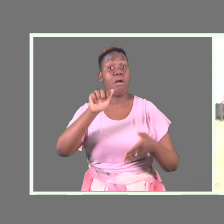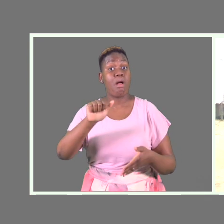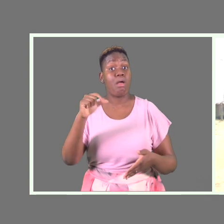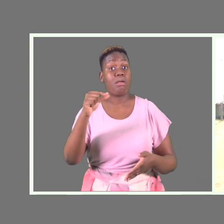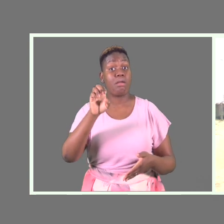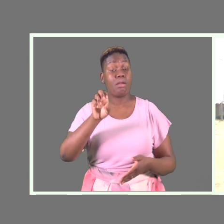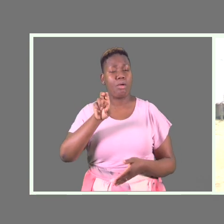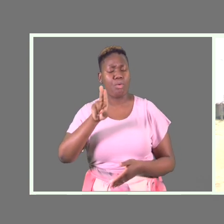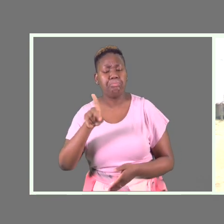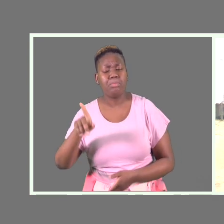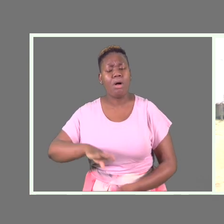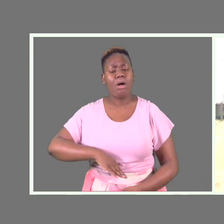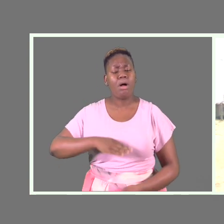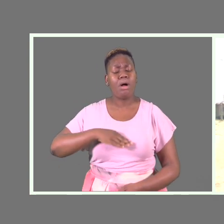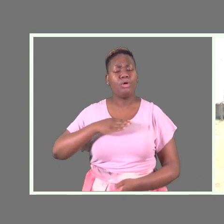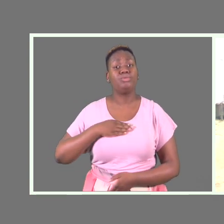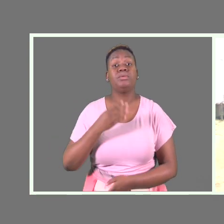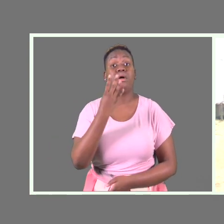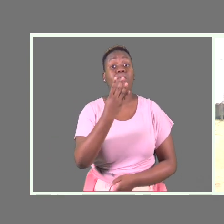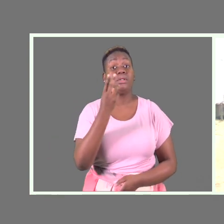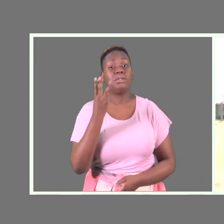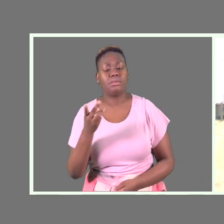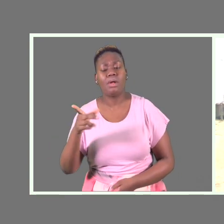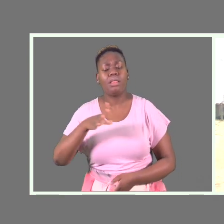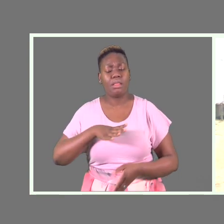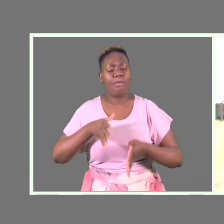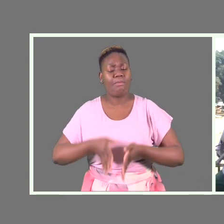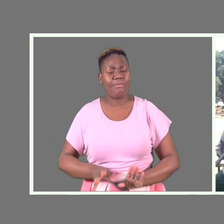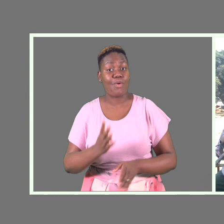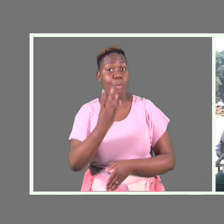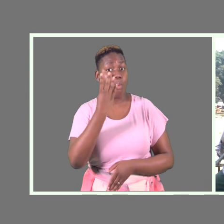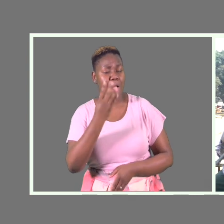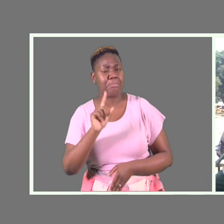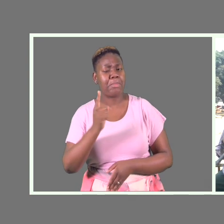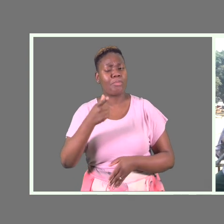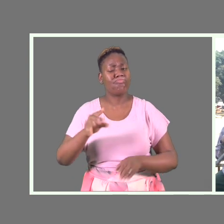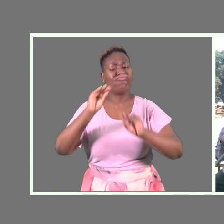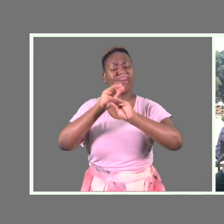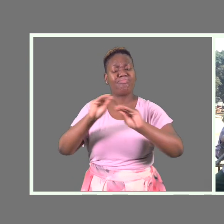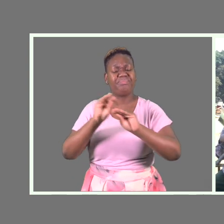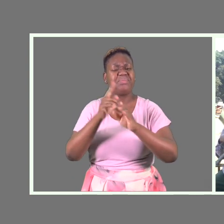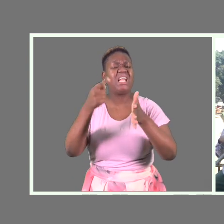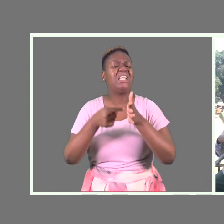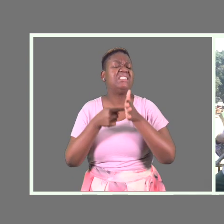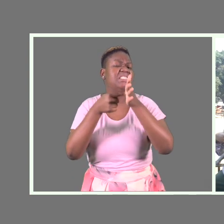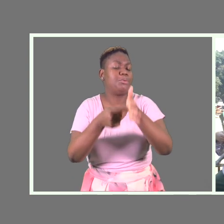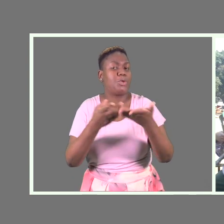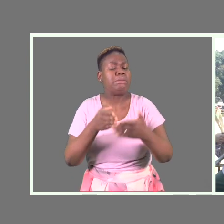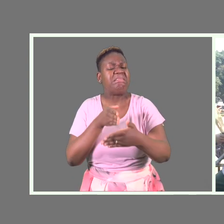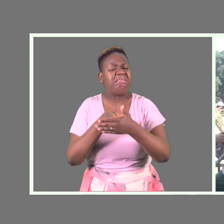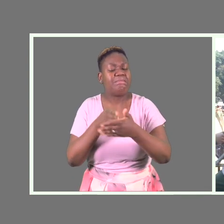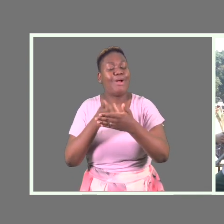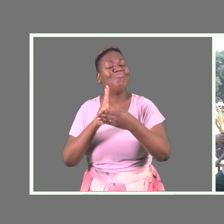na cidade de Nampula, tem 43 anos de idade e é pai de 4 filhos. Tem apenas um ensino para o mar feito,